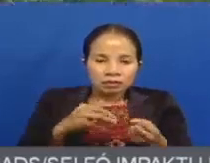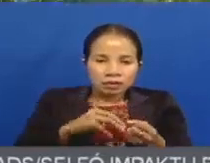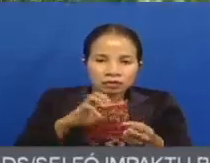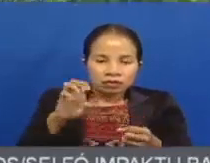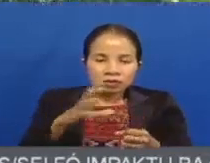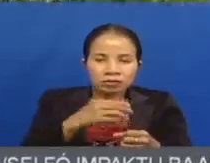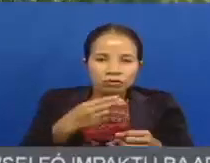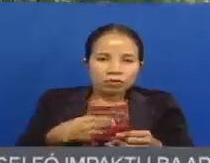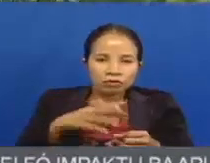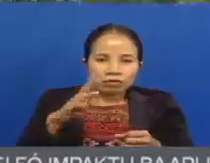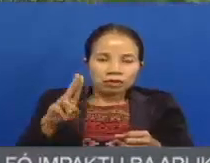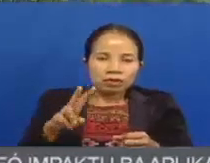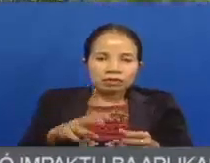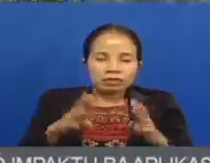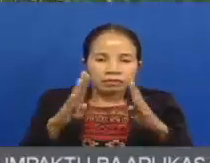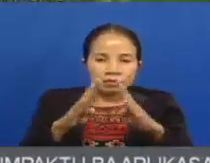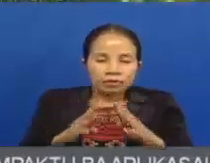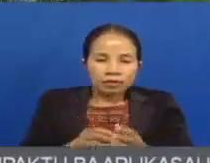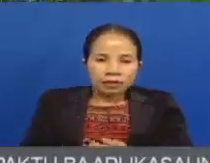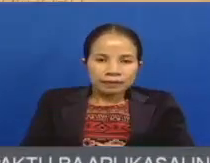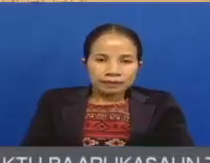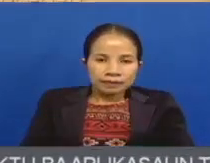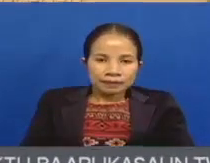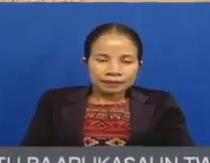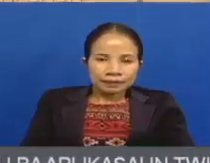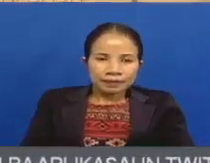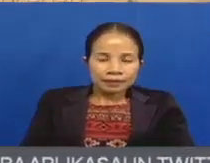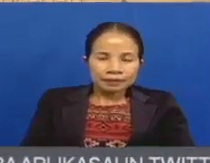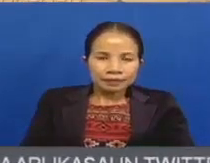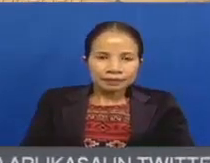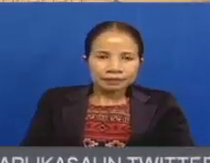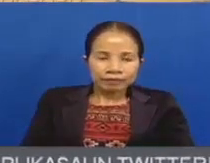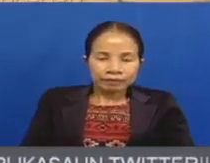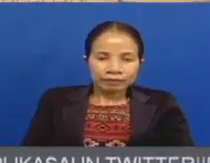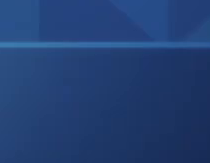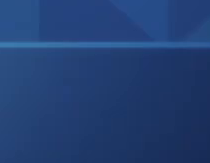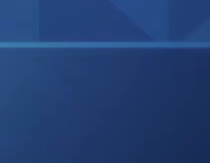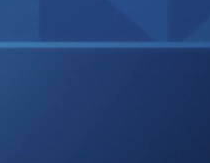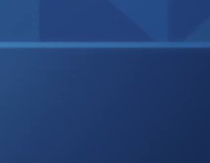no Hatulia Vila. Husi Hermera, Joana Monteiro, RTTL.